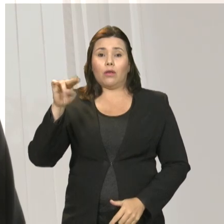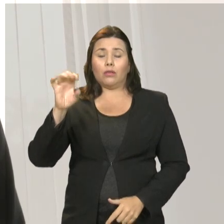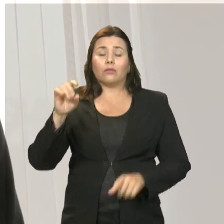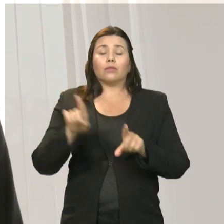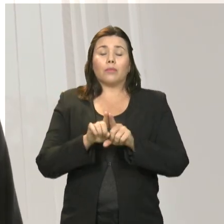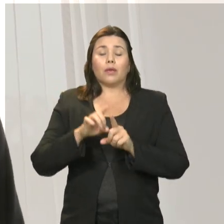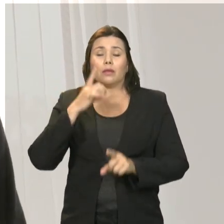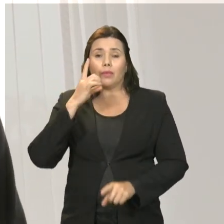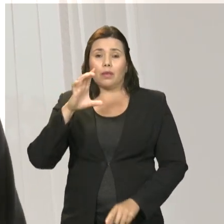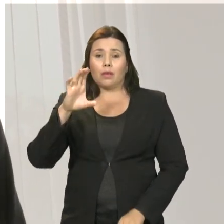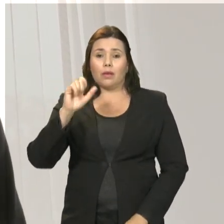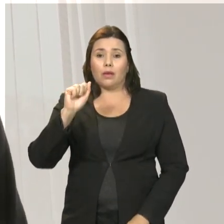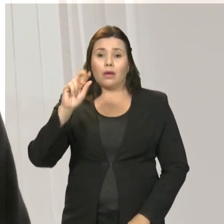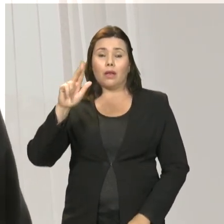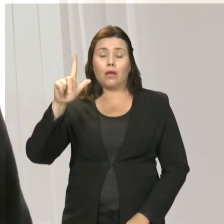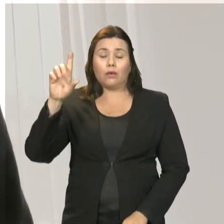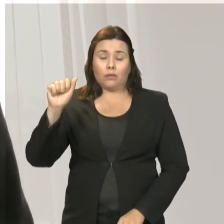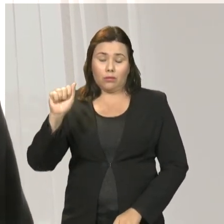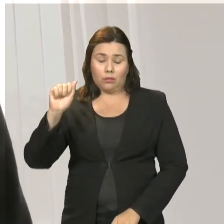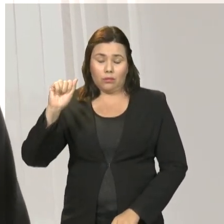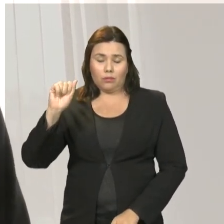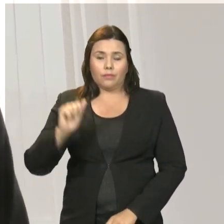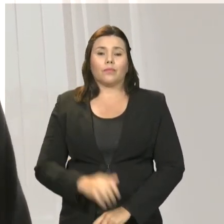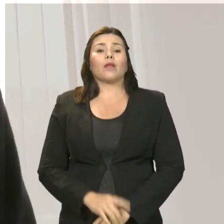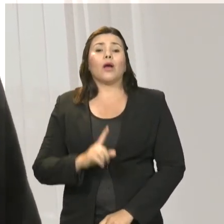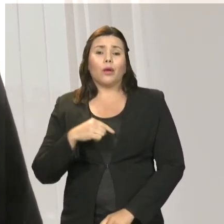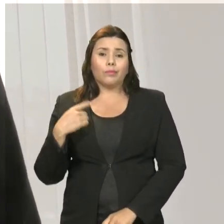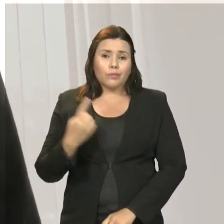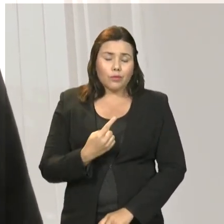mobilizar a Assembleia, mobilizar também o governo para que a gente possa